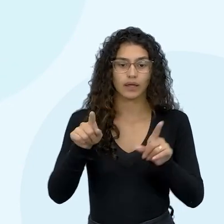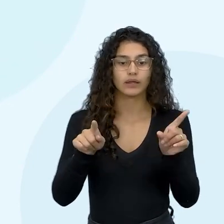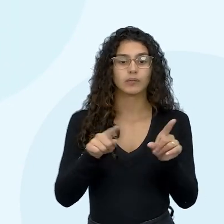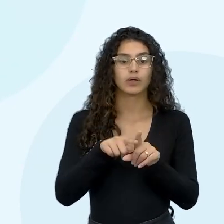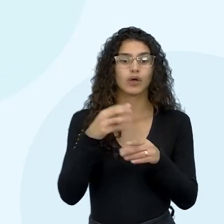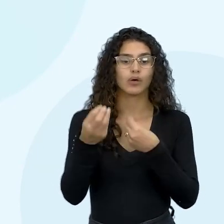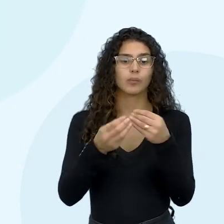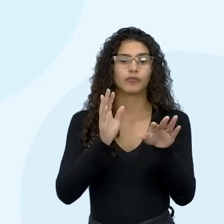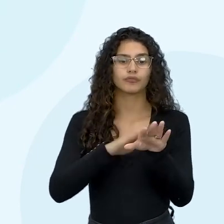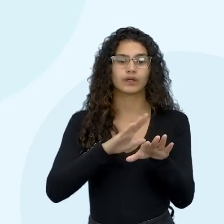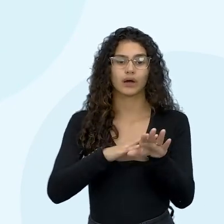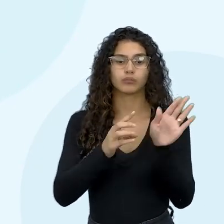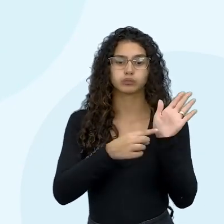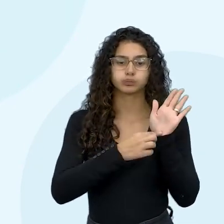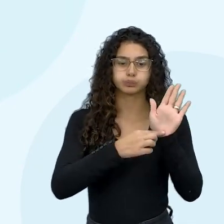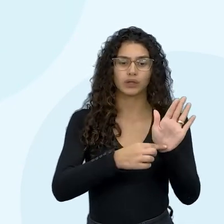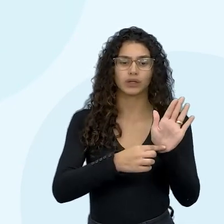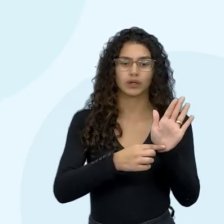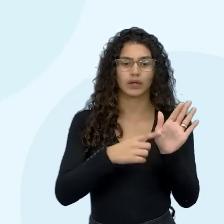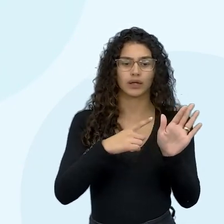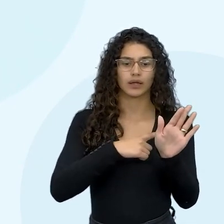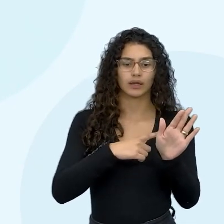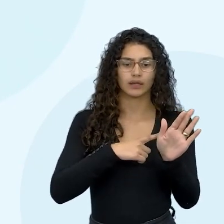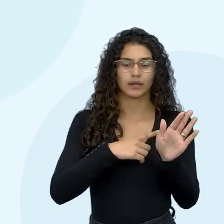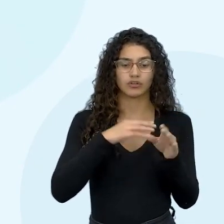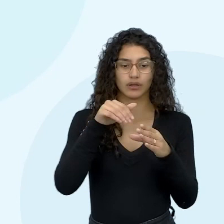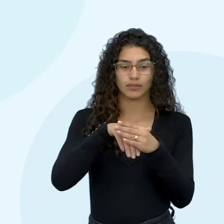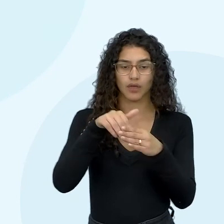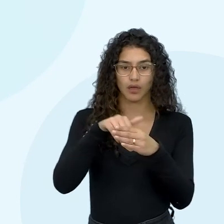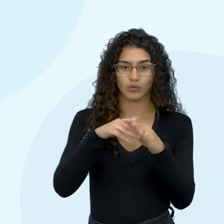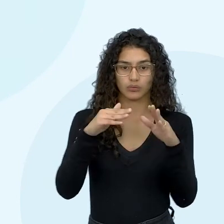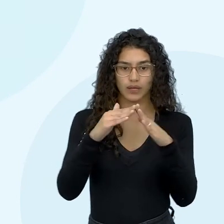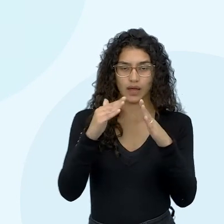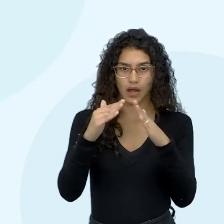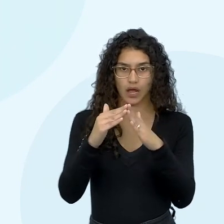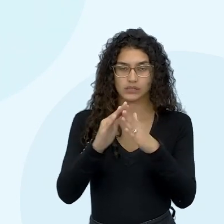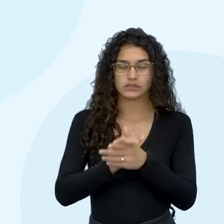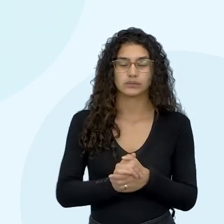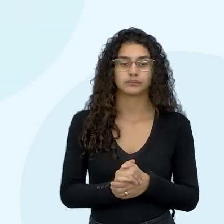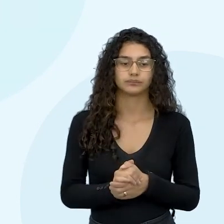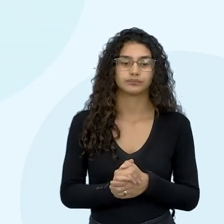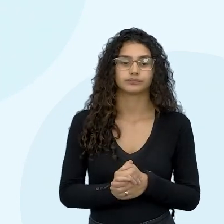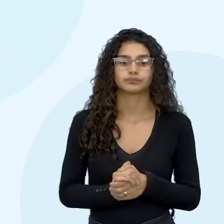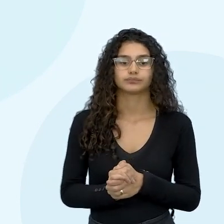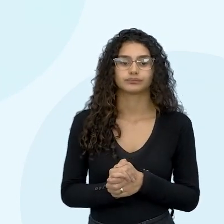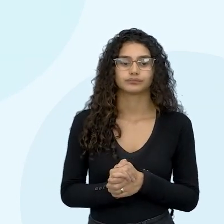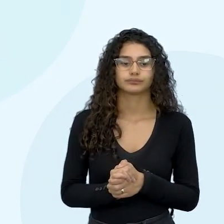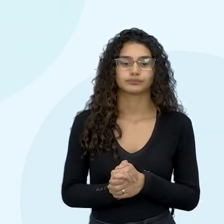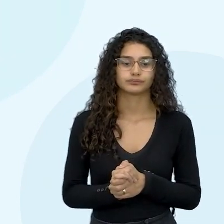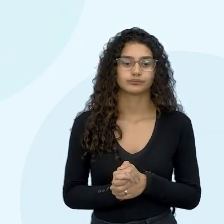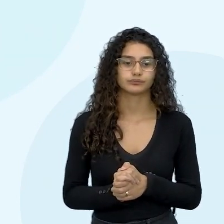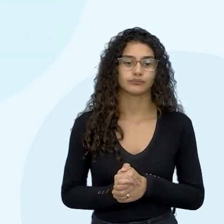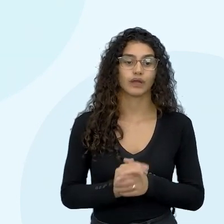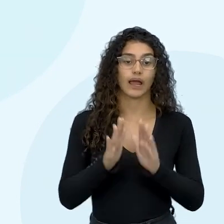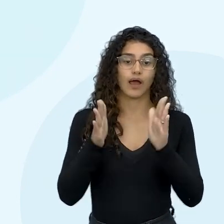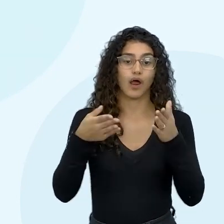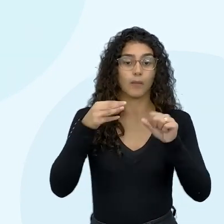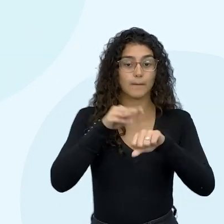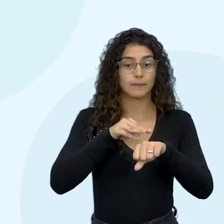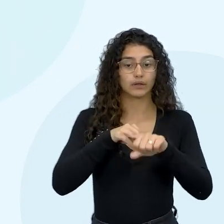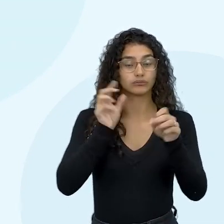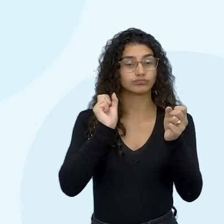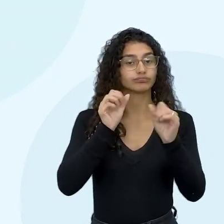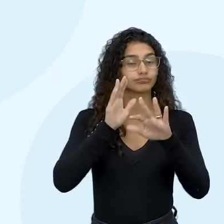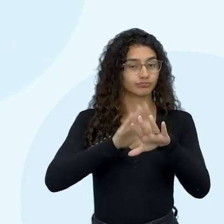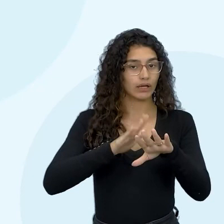como ficaria a disposição da parte interna, tá? Então, olha só, agora é a hora da